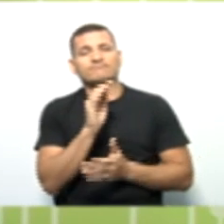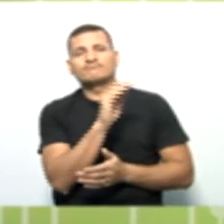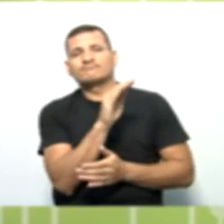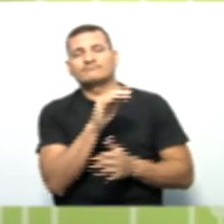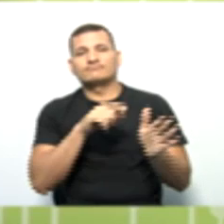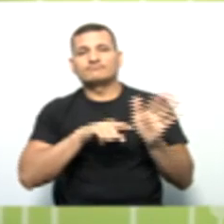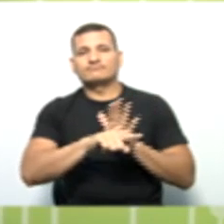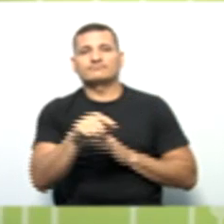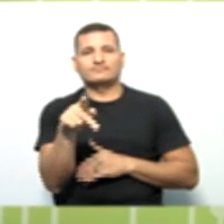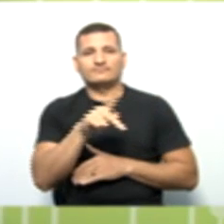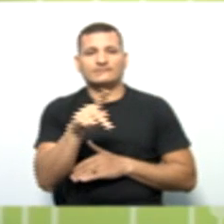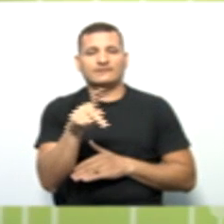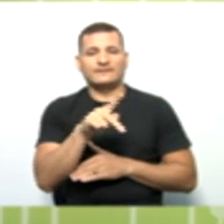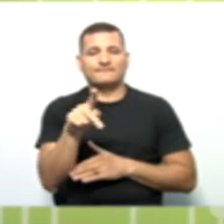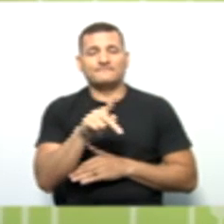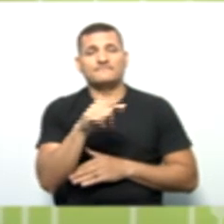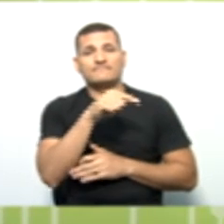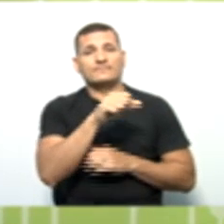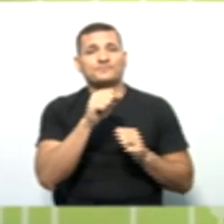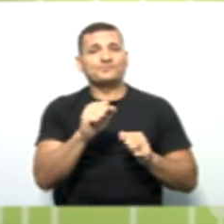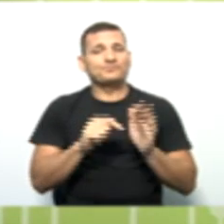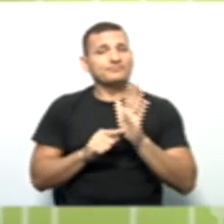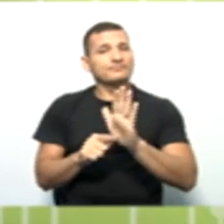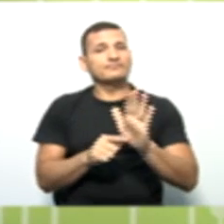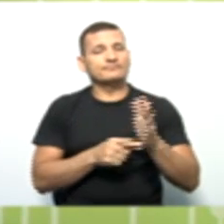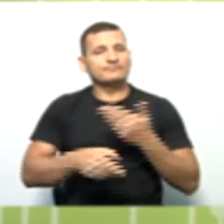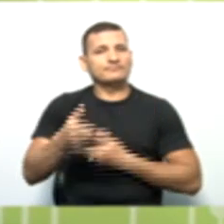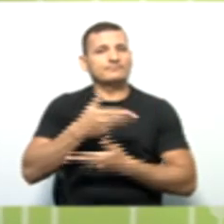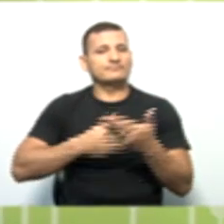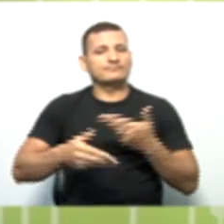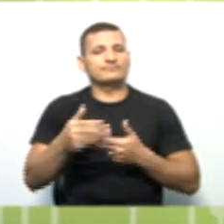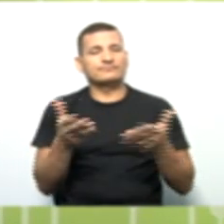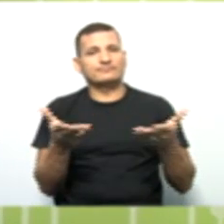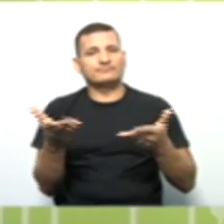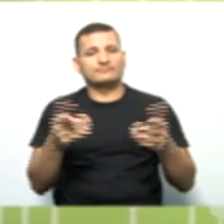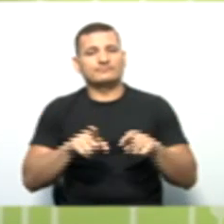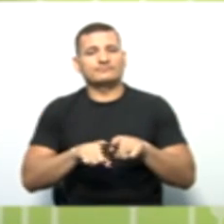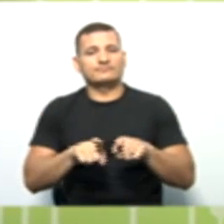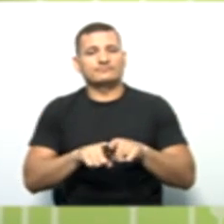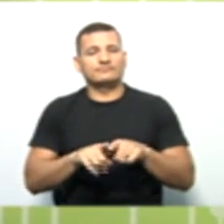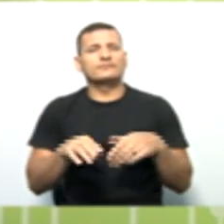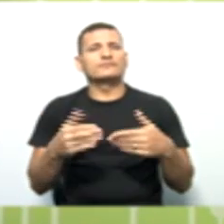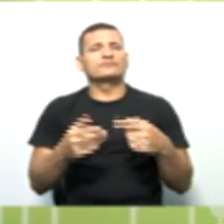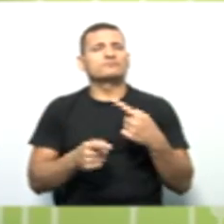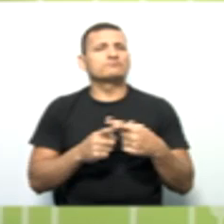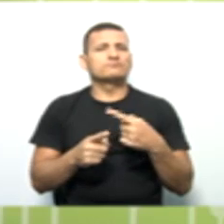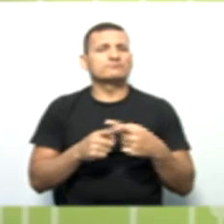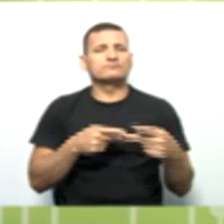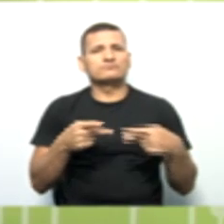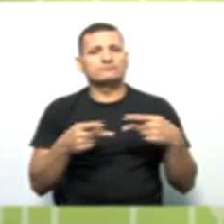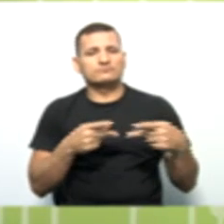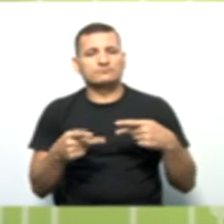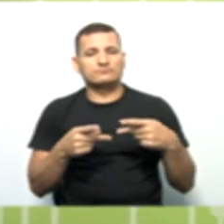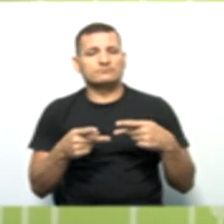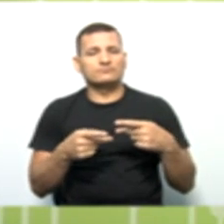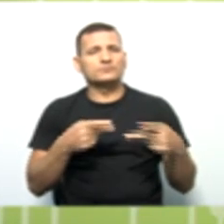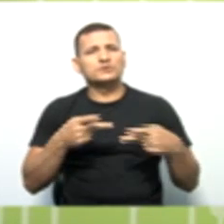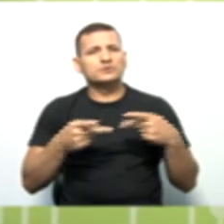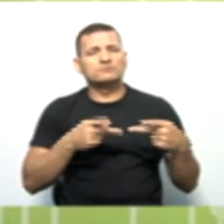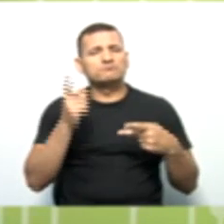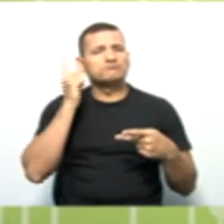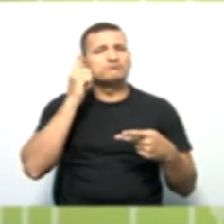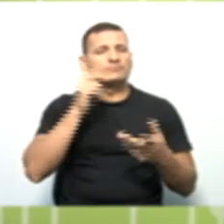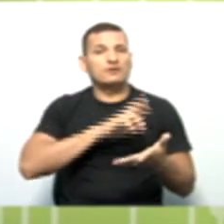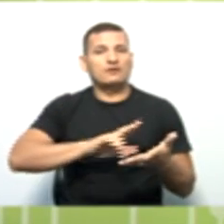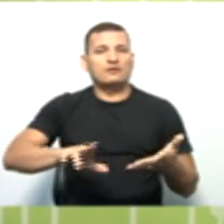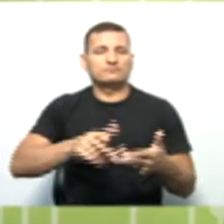aí presencial, para que ele possa também estar interagindo aqui com a gente hoje. Então, por que a gente vai projetar? A gente fala em projeto, a gente pensa em muita coisa, não